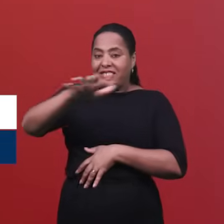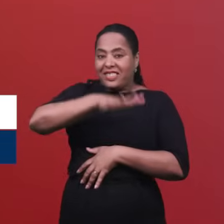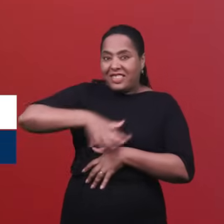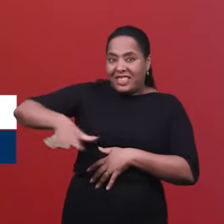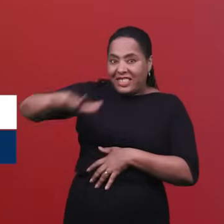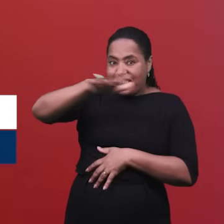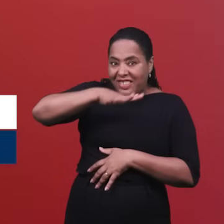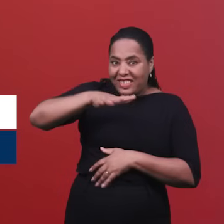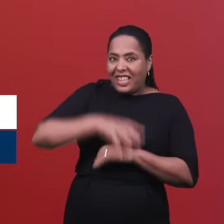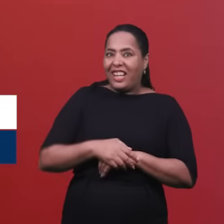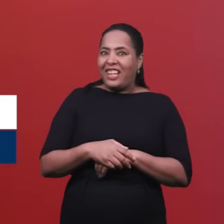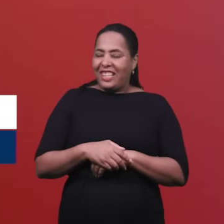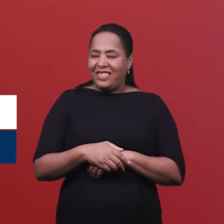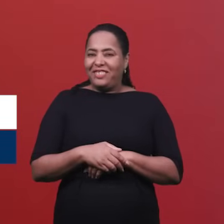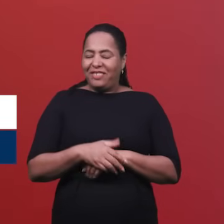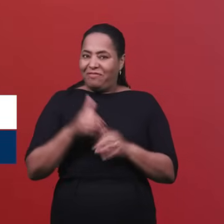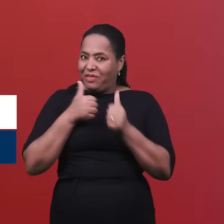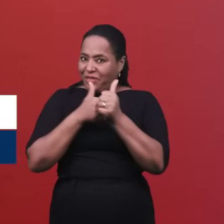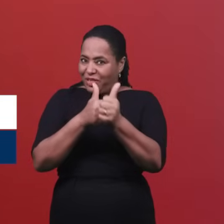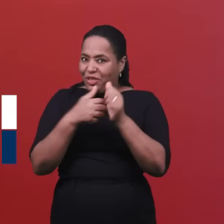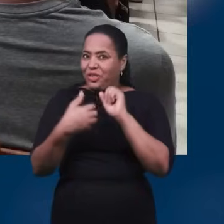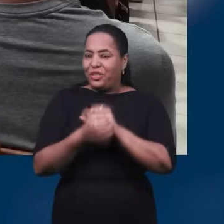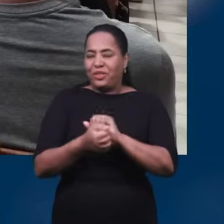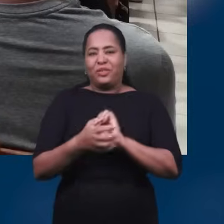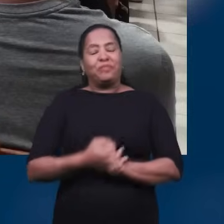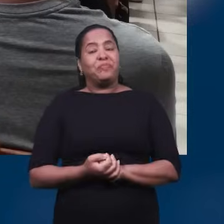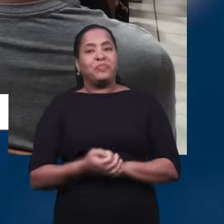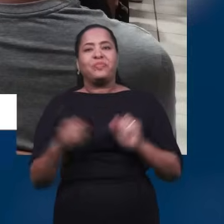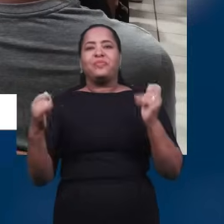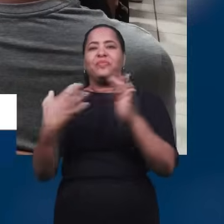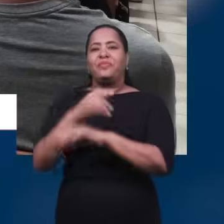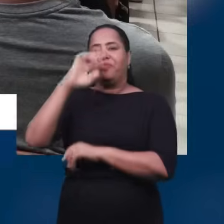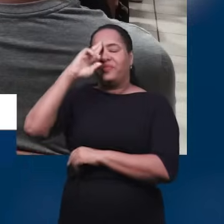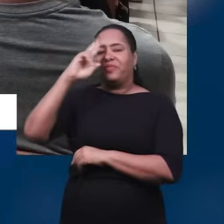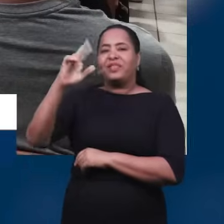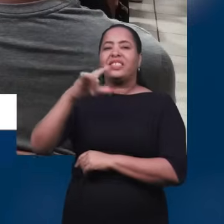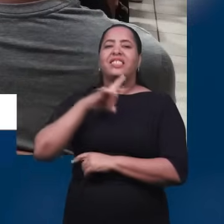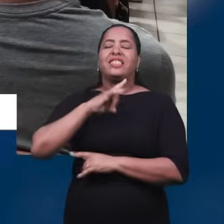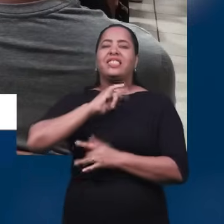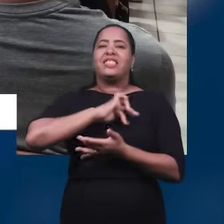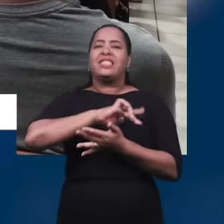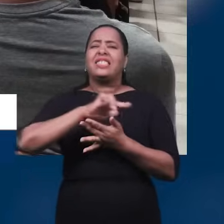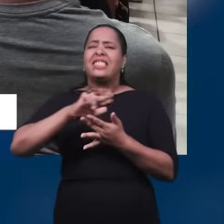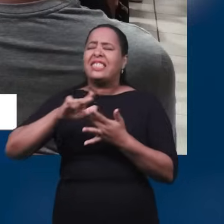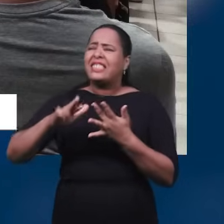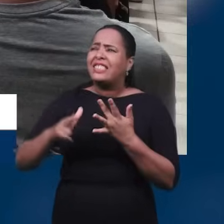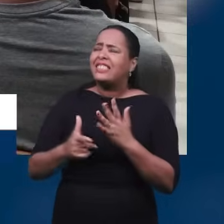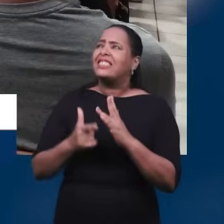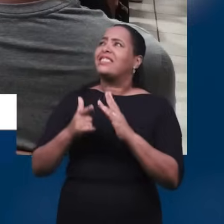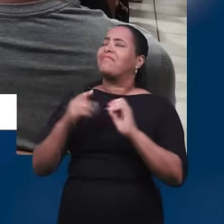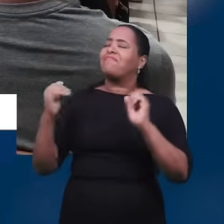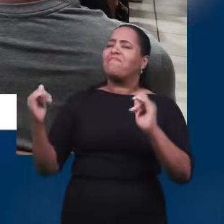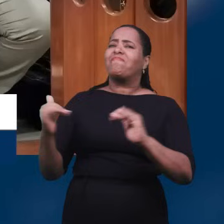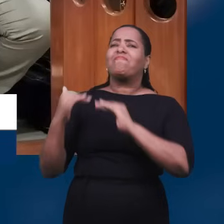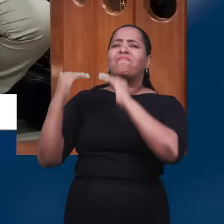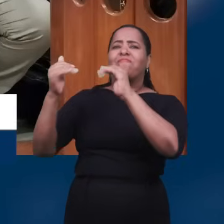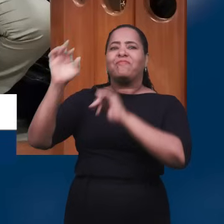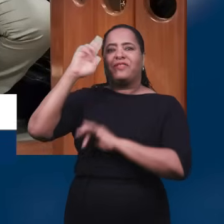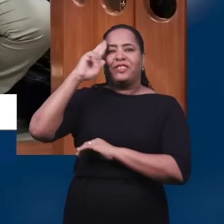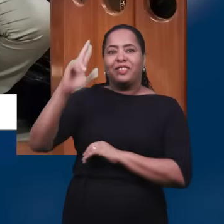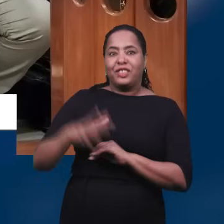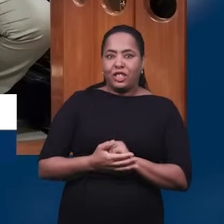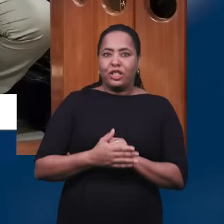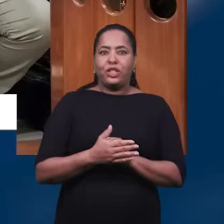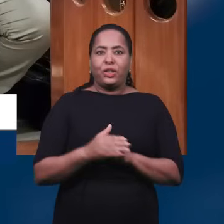região metropolitana. Vamos acompanhar tudo juntos. Para a glória do Senhor, temos muito a engrandecer o seu nome. Na